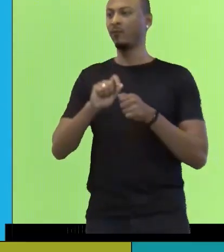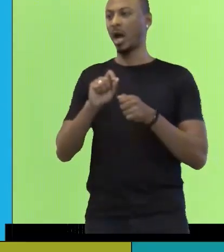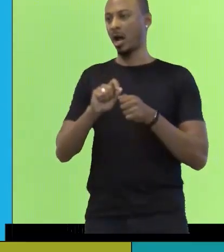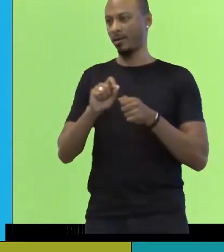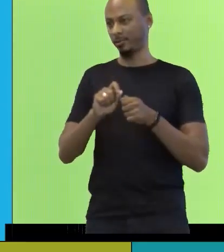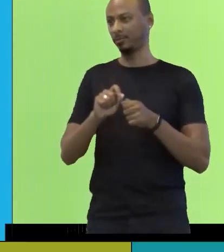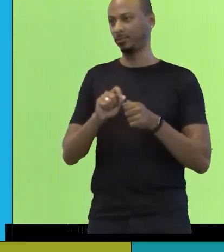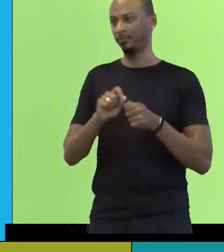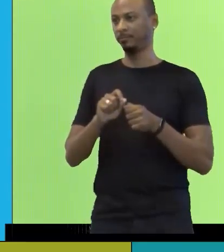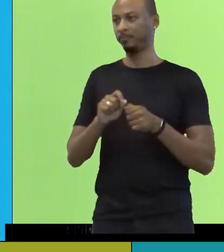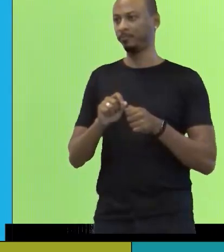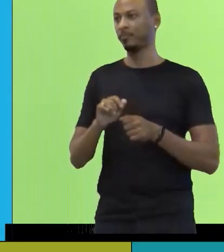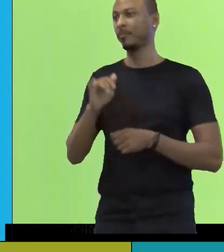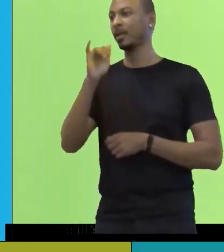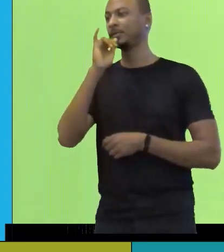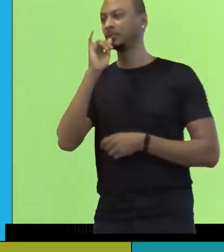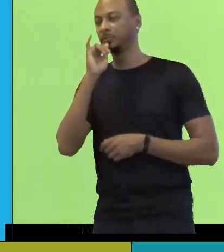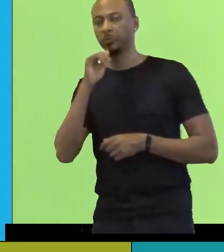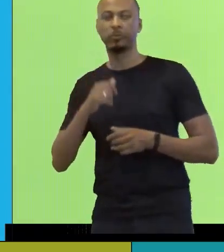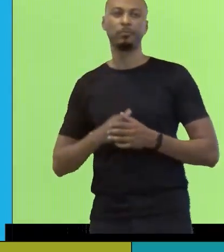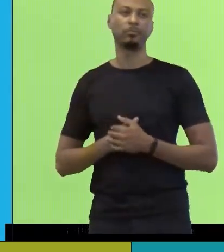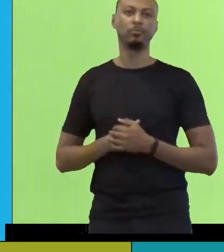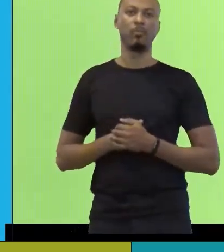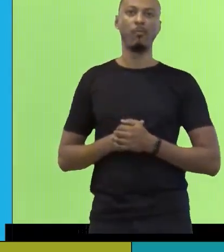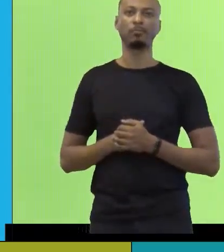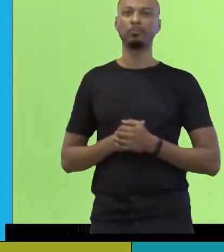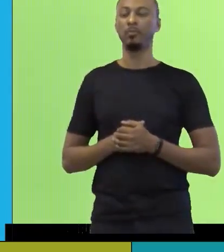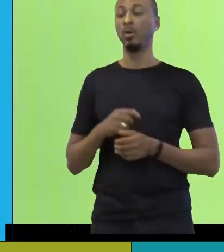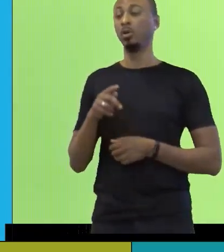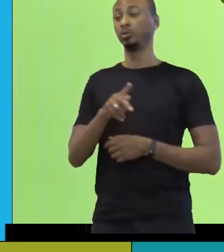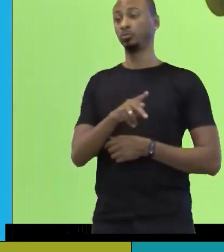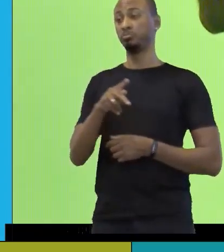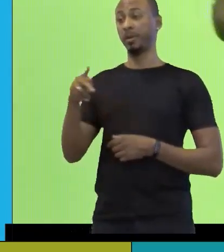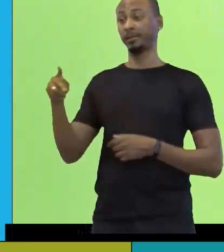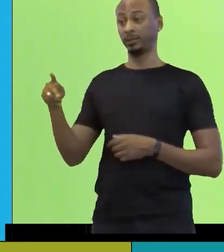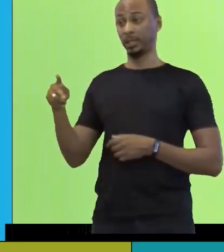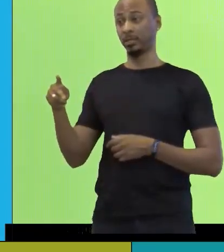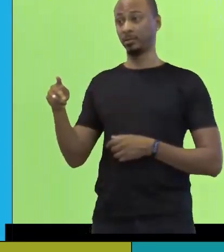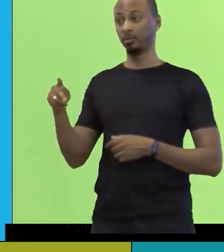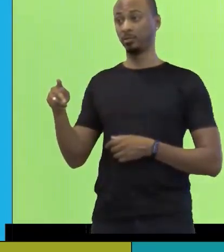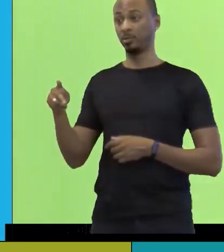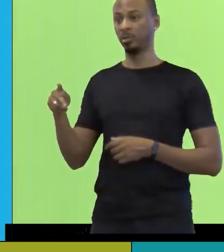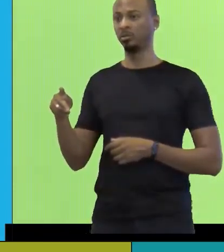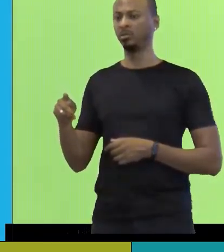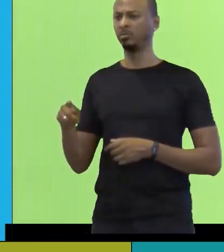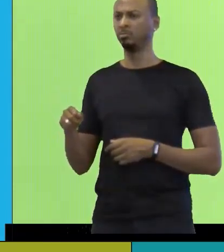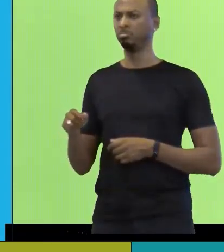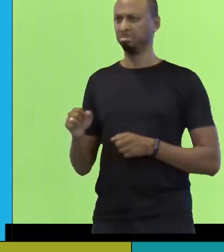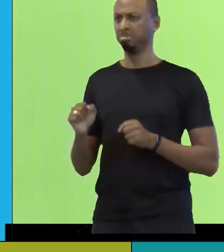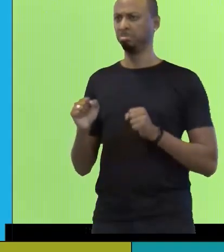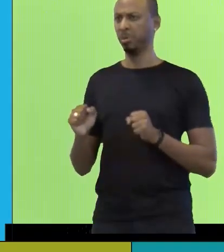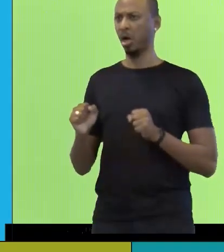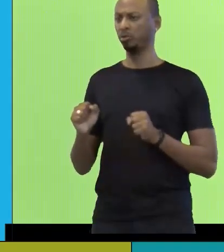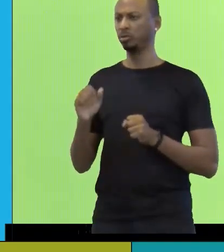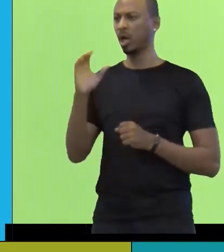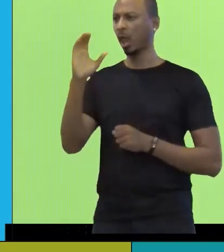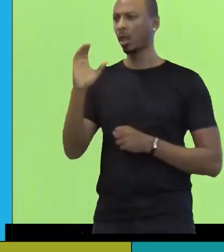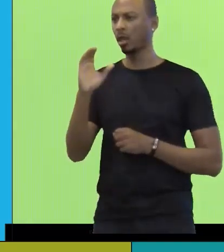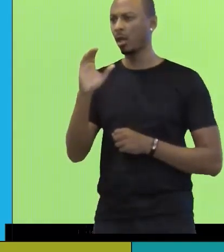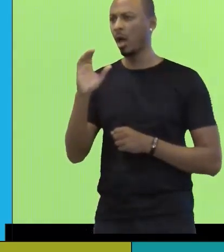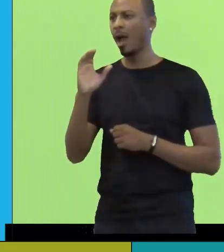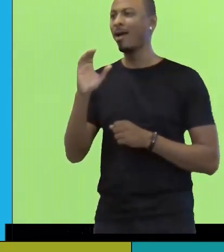ocupa. Em outras palavras, um presidente da república tem direito de ser cristão? Tem ou